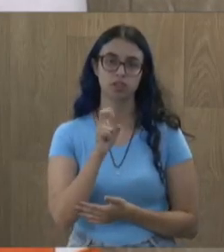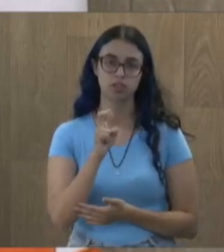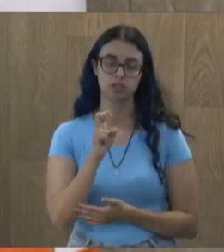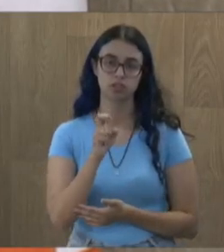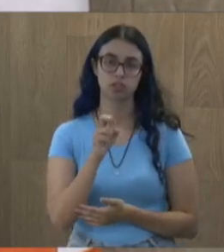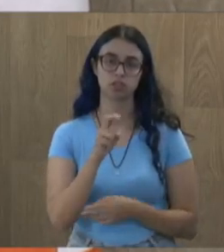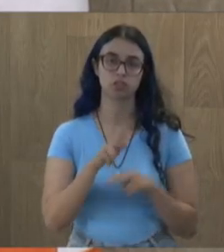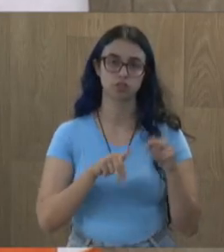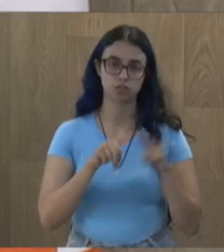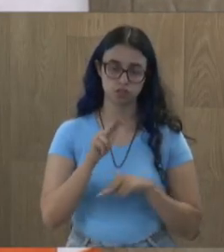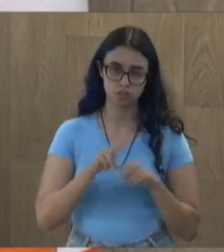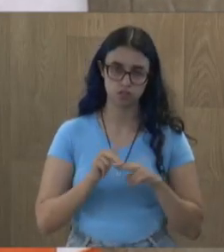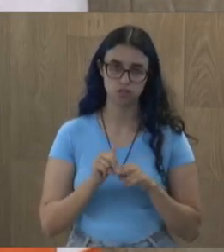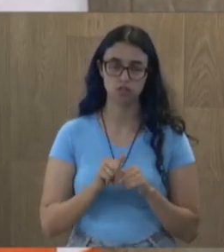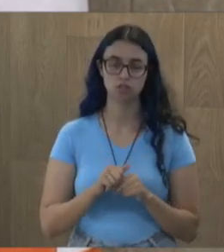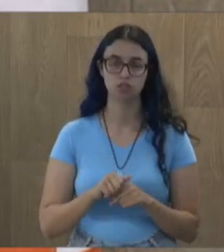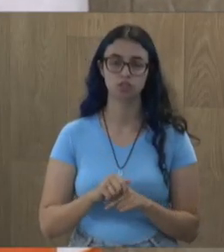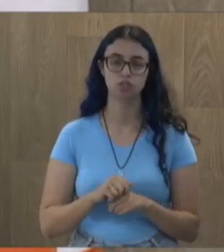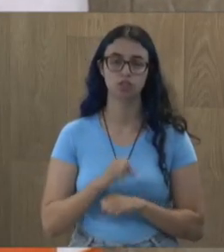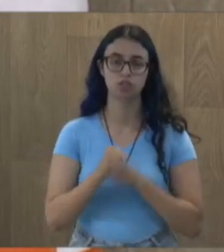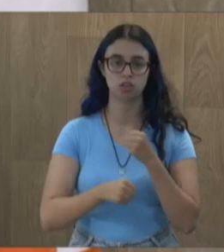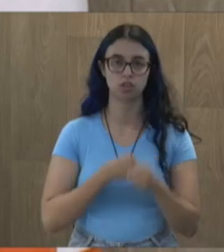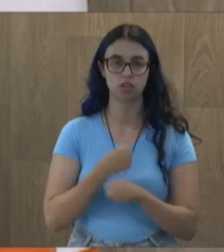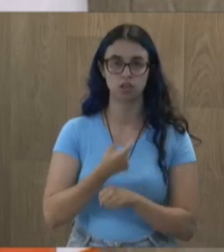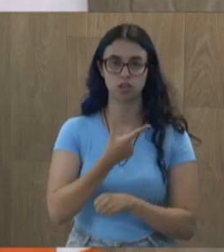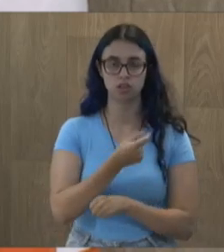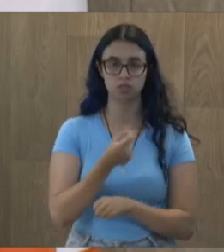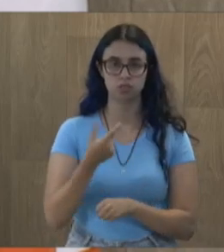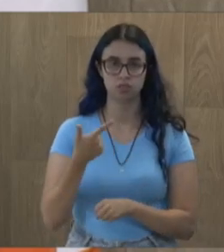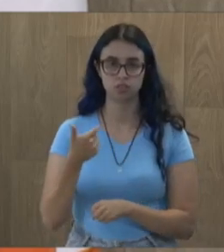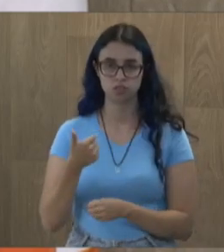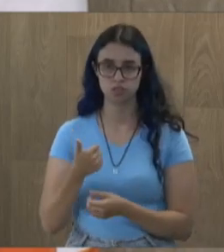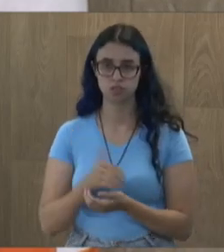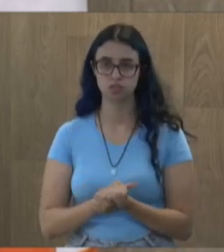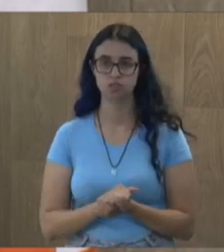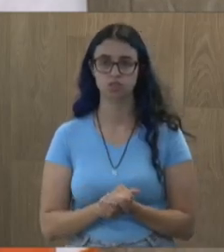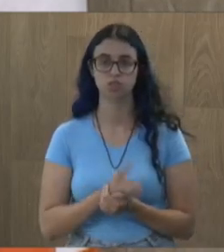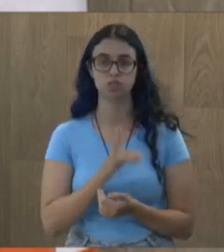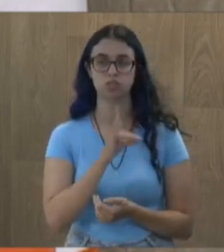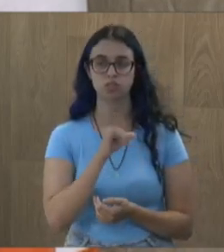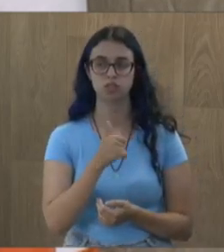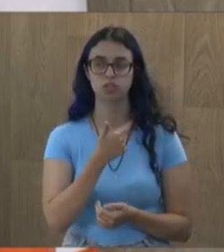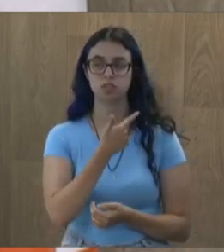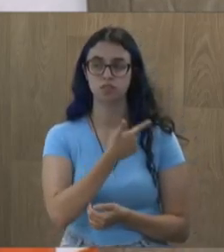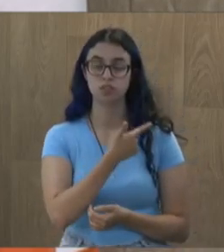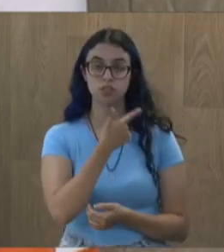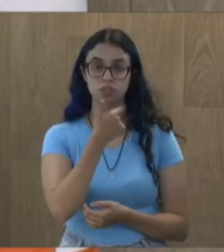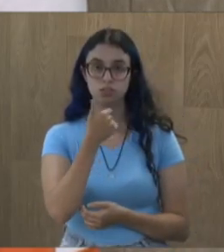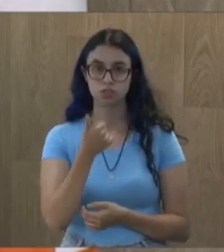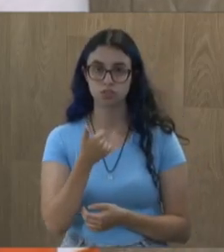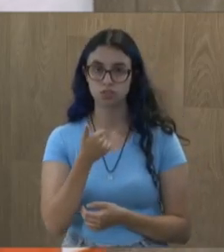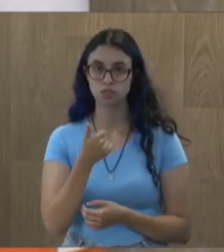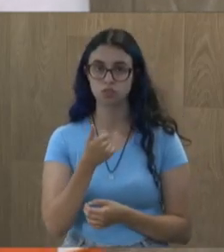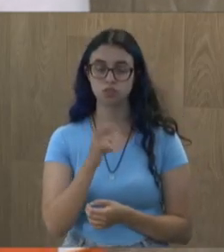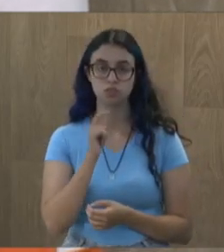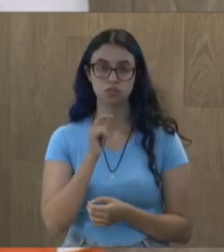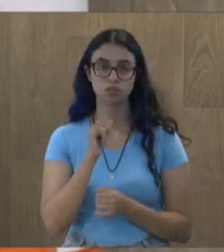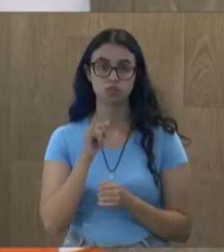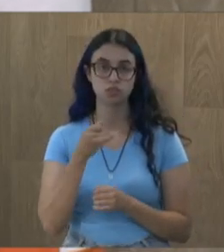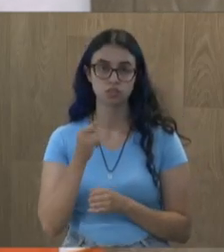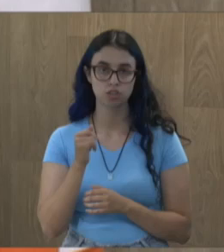esse vereador aqui, com a maior humildade, dia 21 de janeiro de 2021, outra solicitação desse